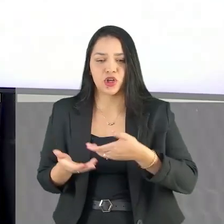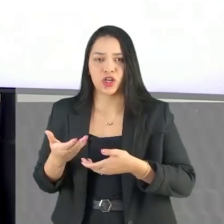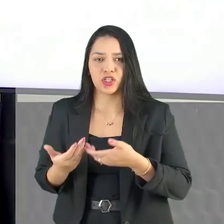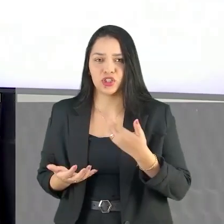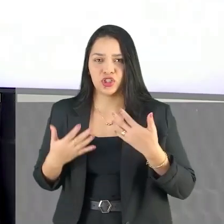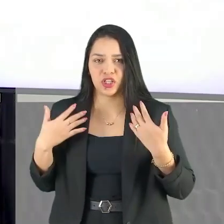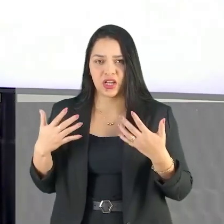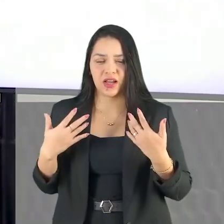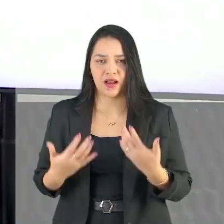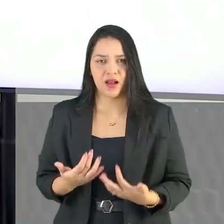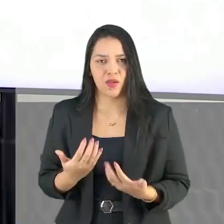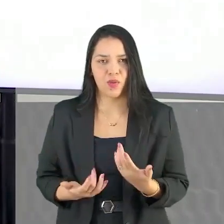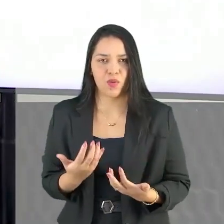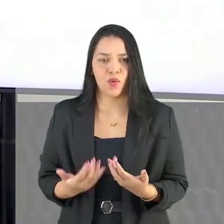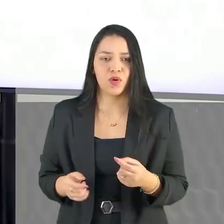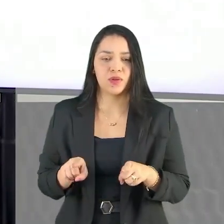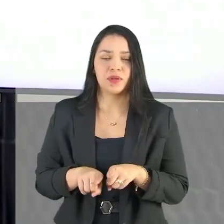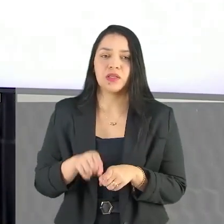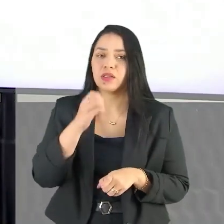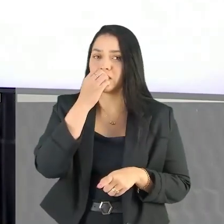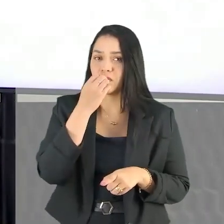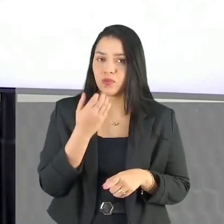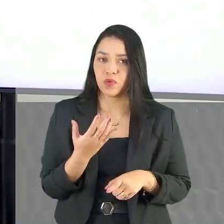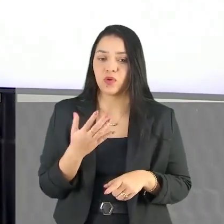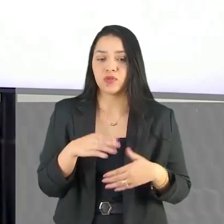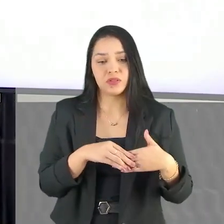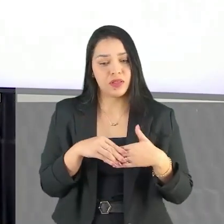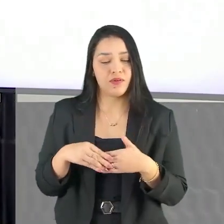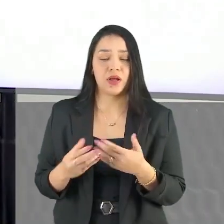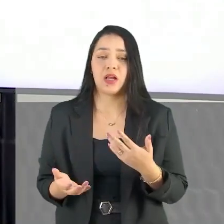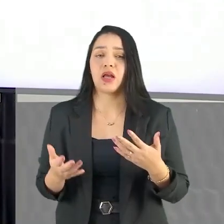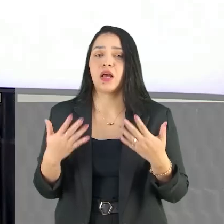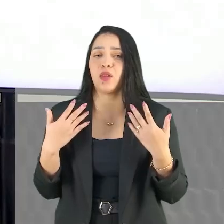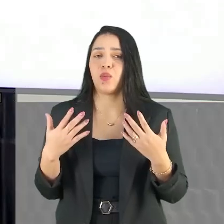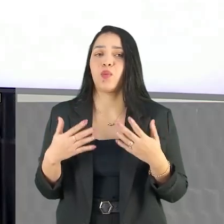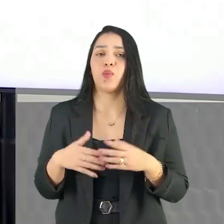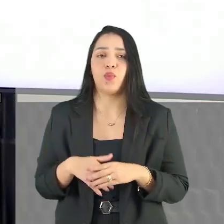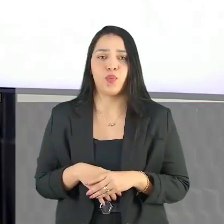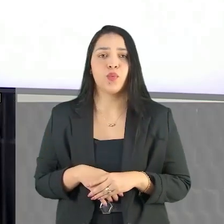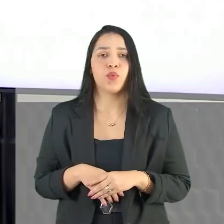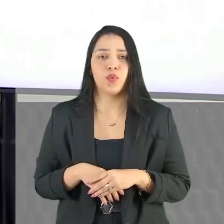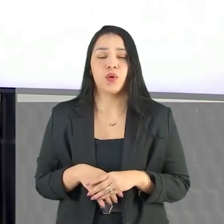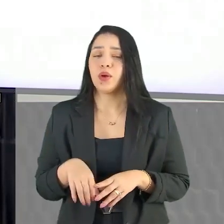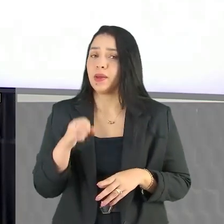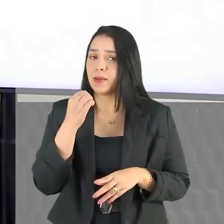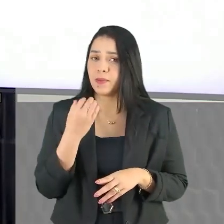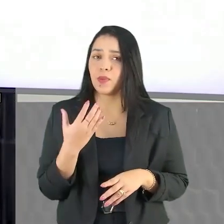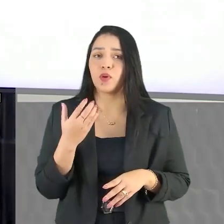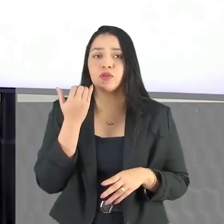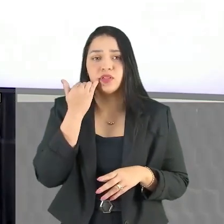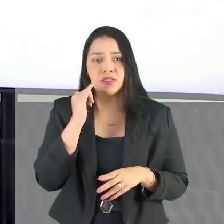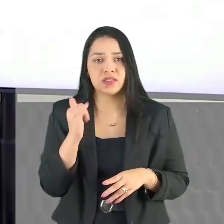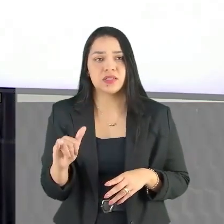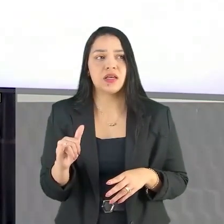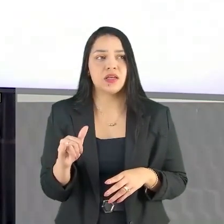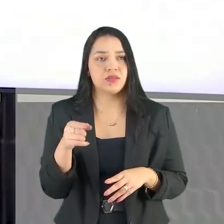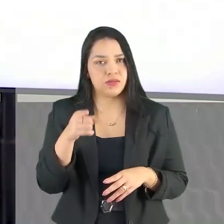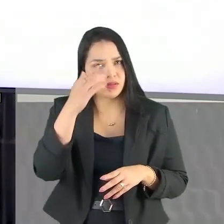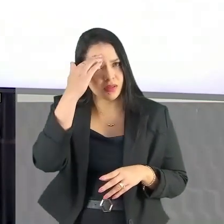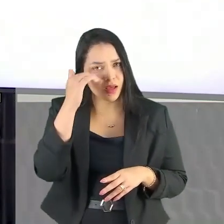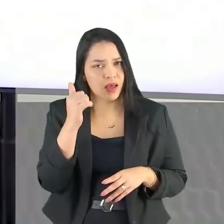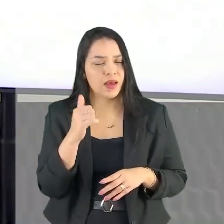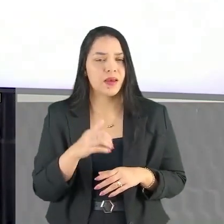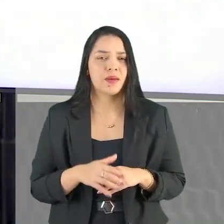calor. Os metais, eles são bons condutores de calor. Os metais são bons condutores de eletricidade, tu sabe